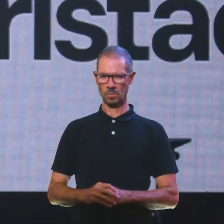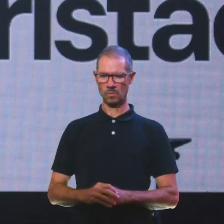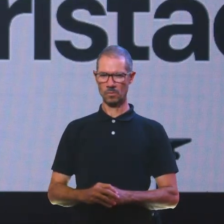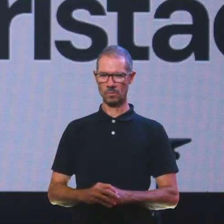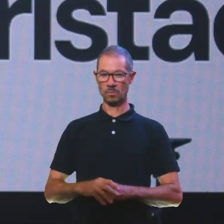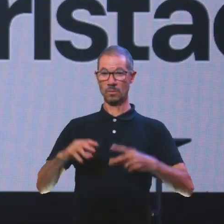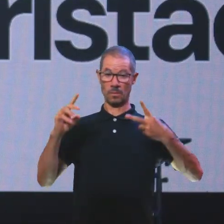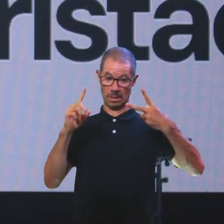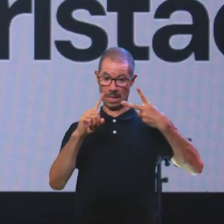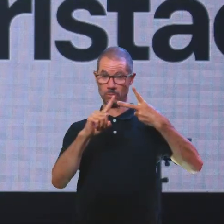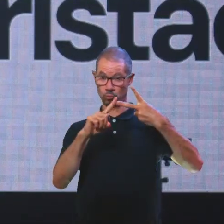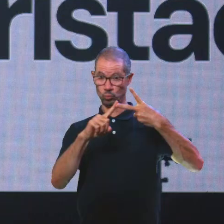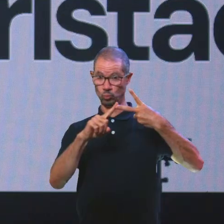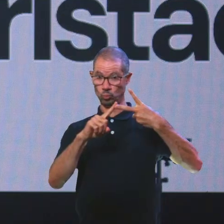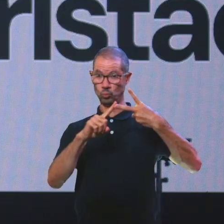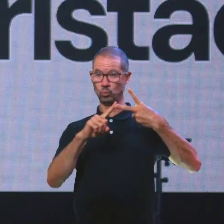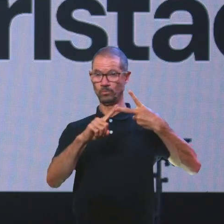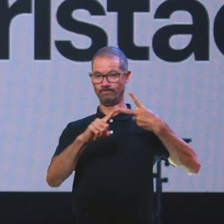Segundo